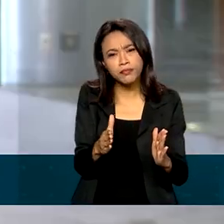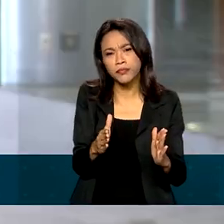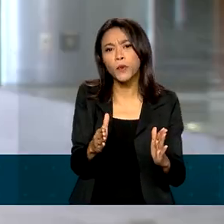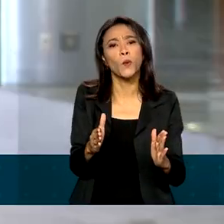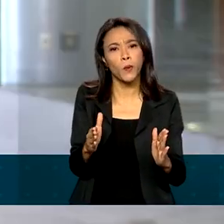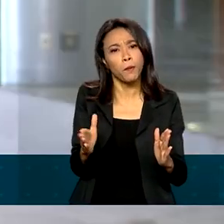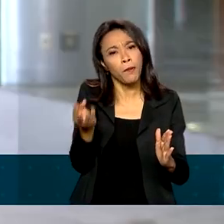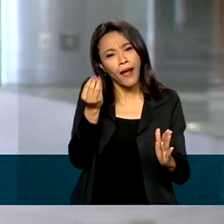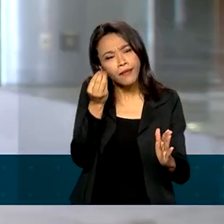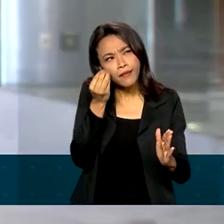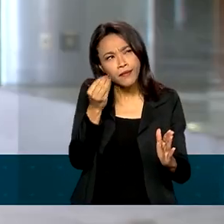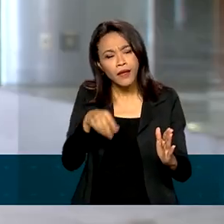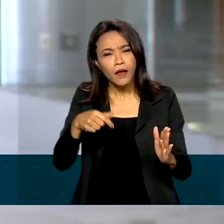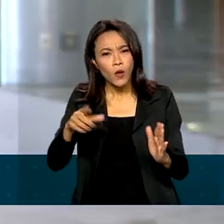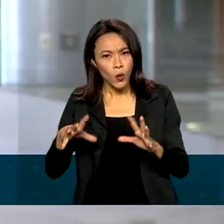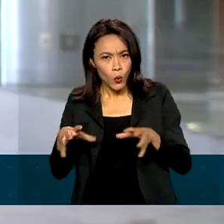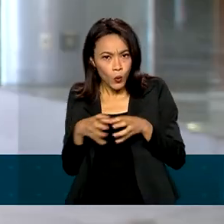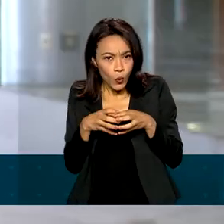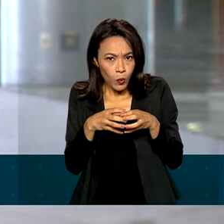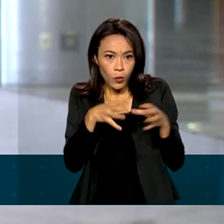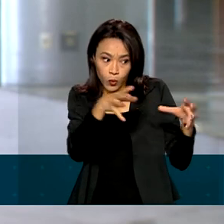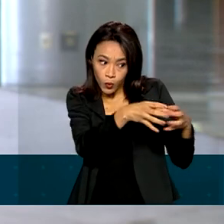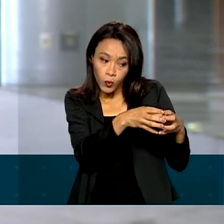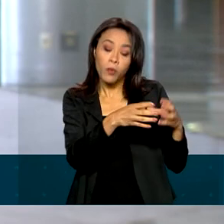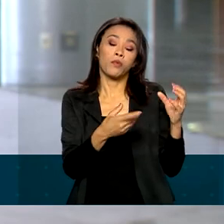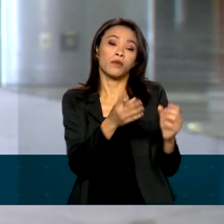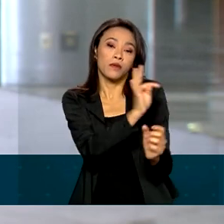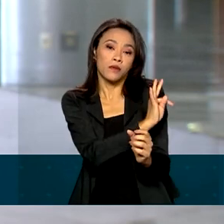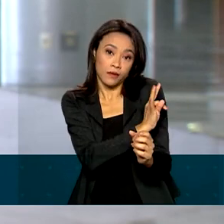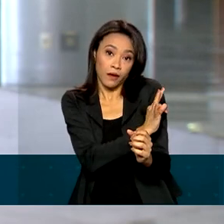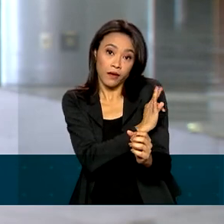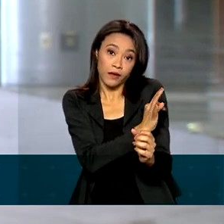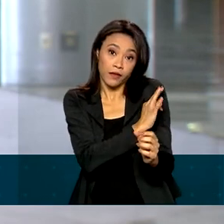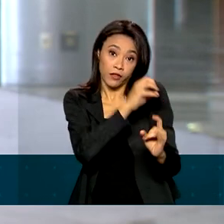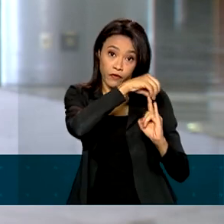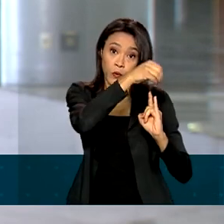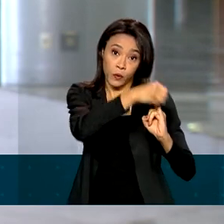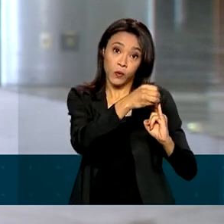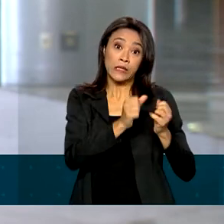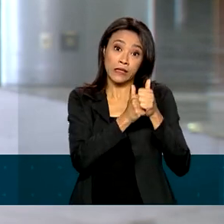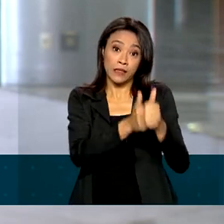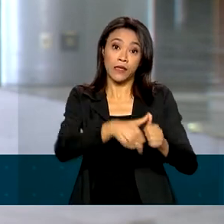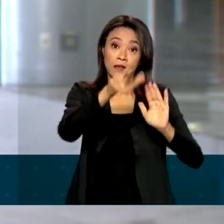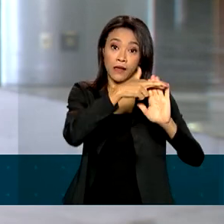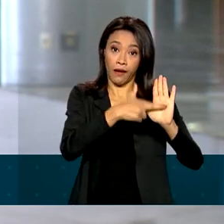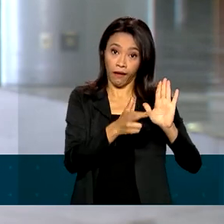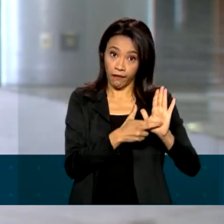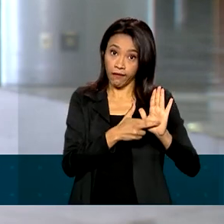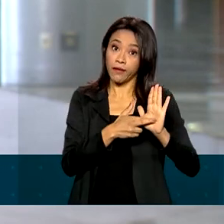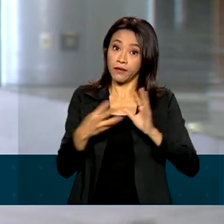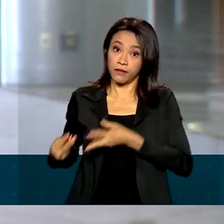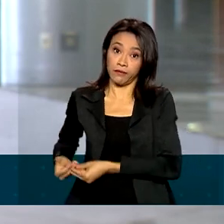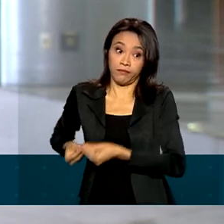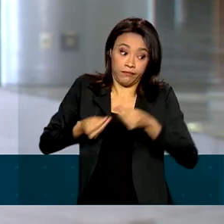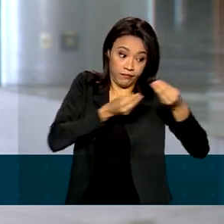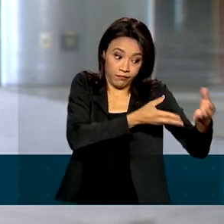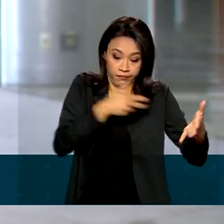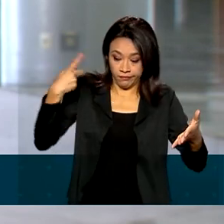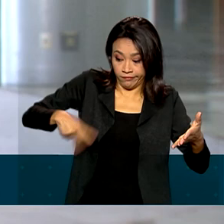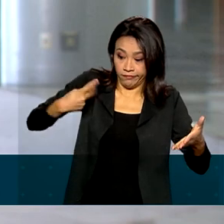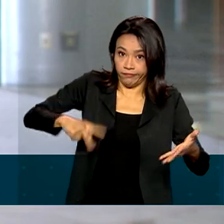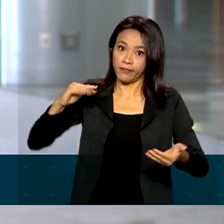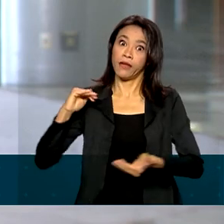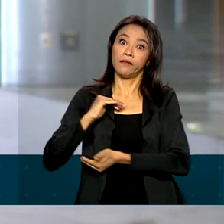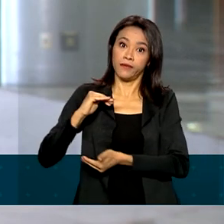os técnicos da Fiocruz atenderem os requisitos da Anvisa agora cabe a empresa que solicitou o registro